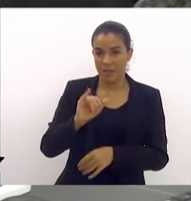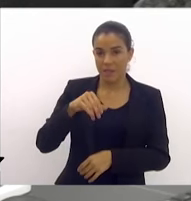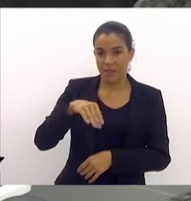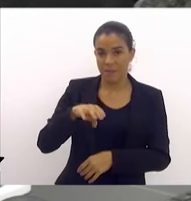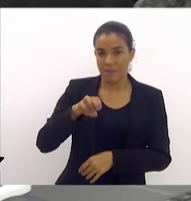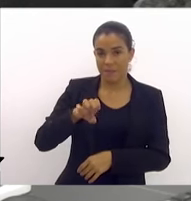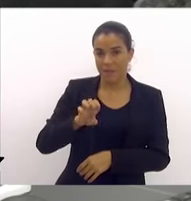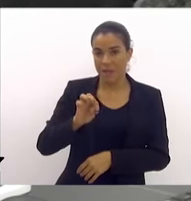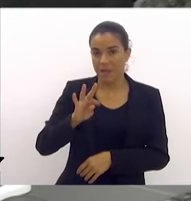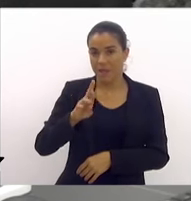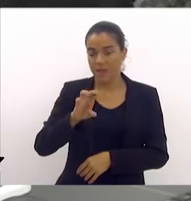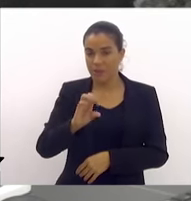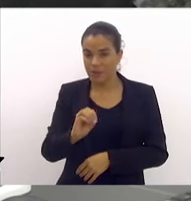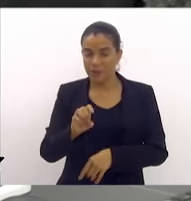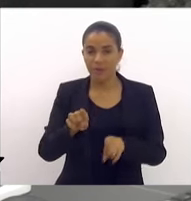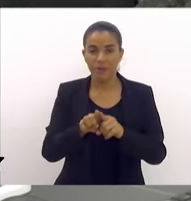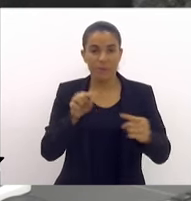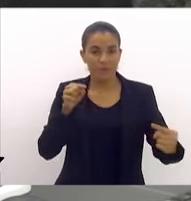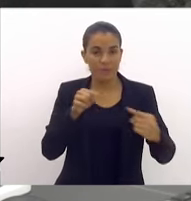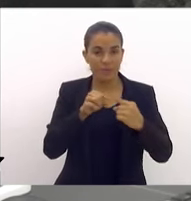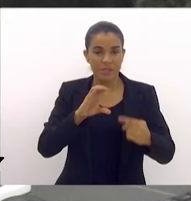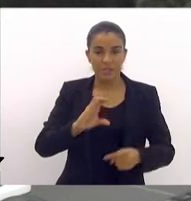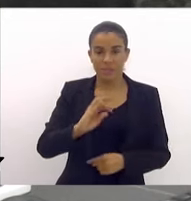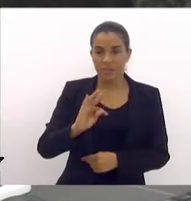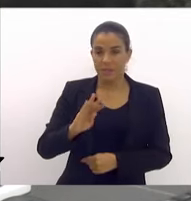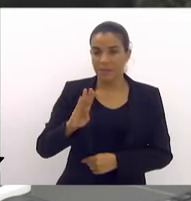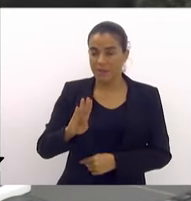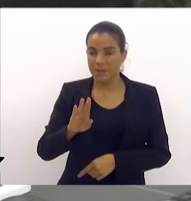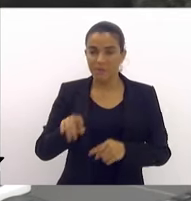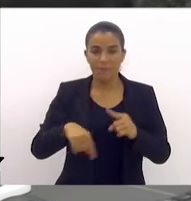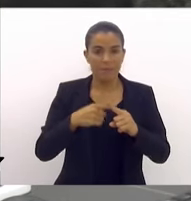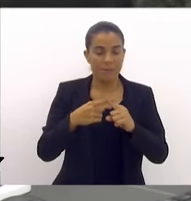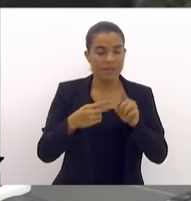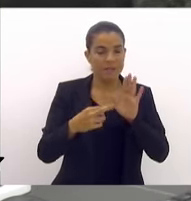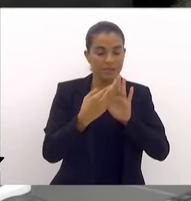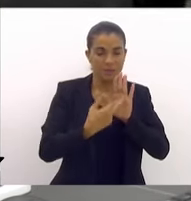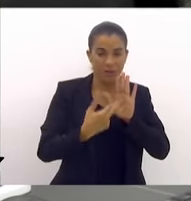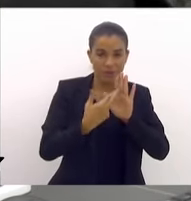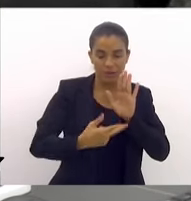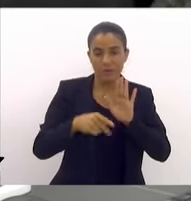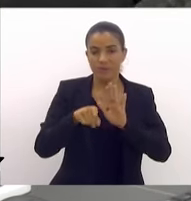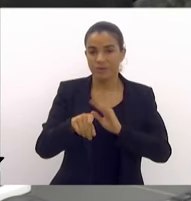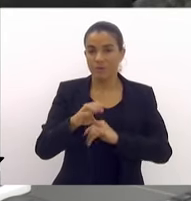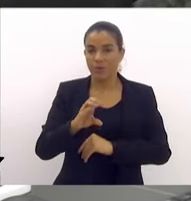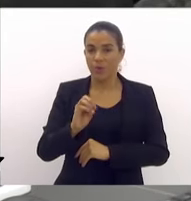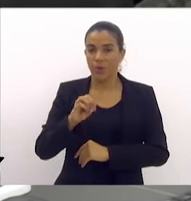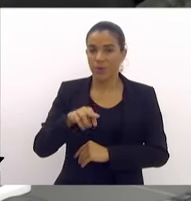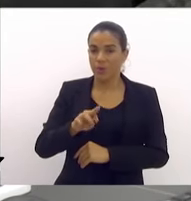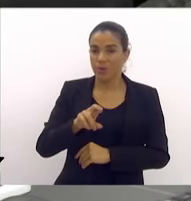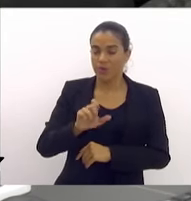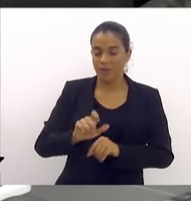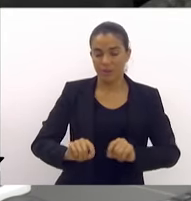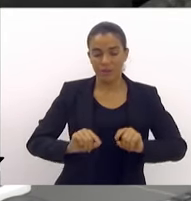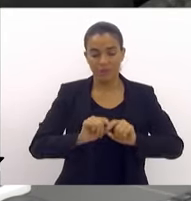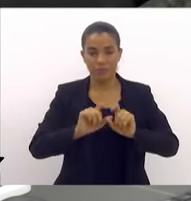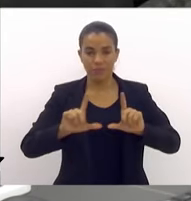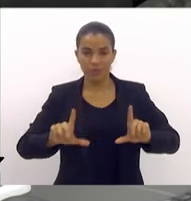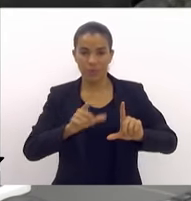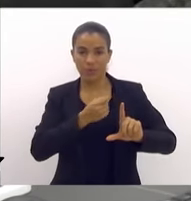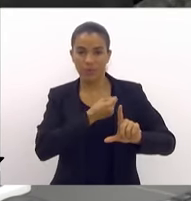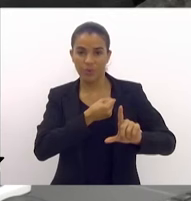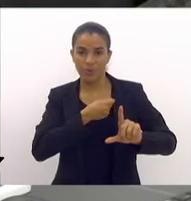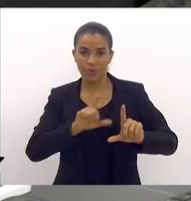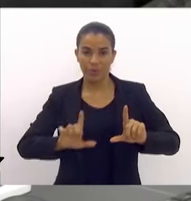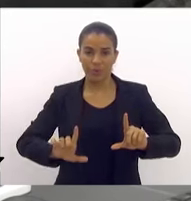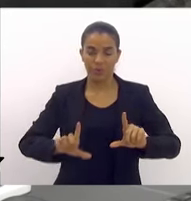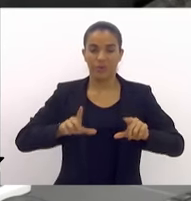em conformidade com o CTB e com as resoluções do CONTRAN, licenciados e emplacados pelo DETRAN.